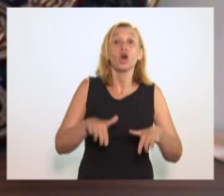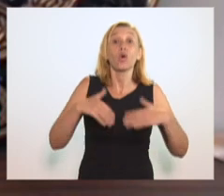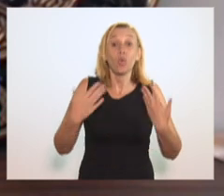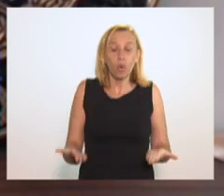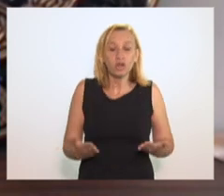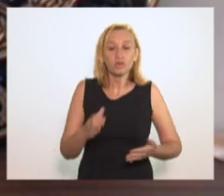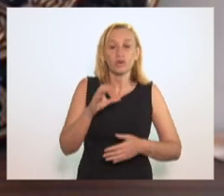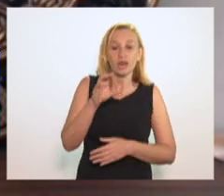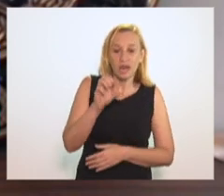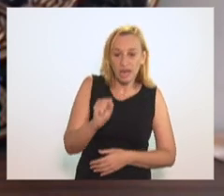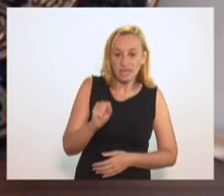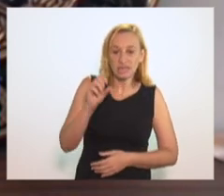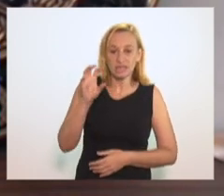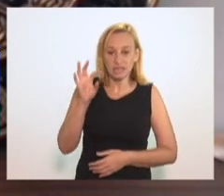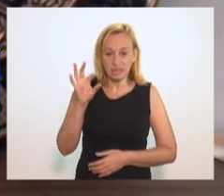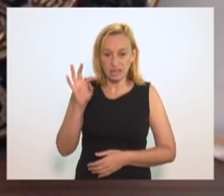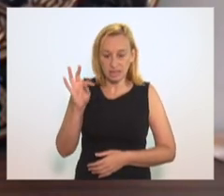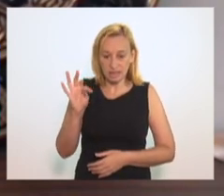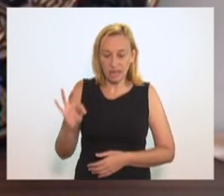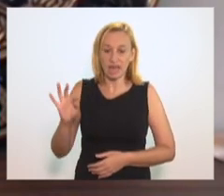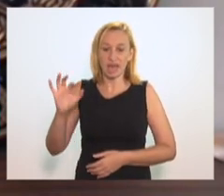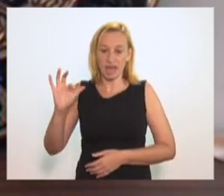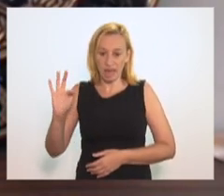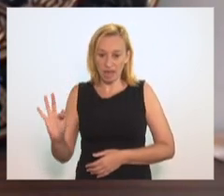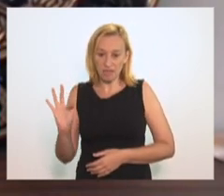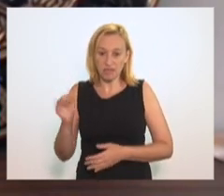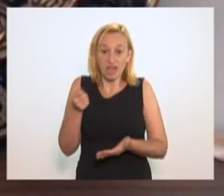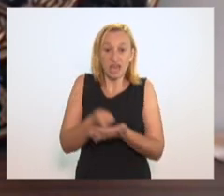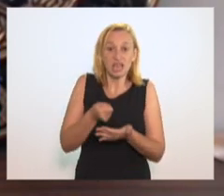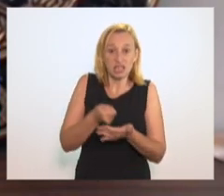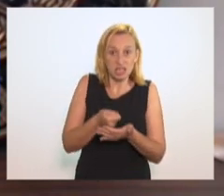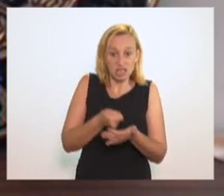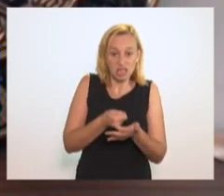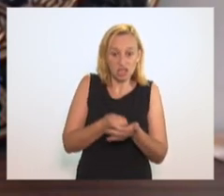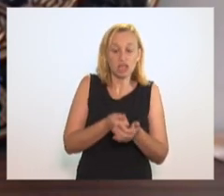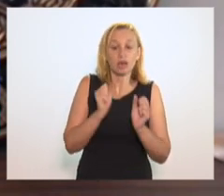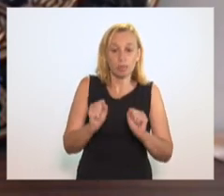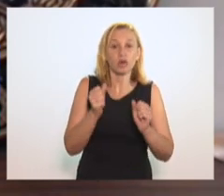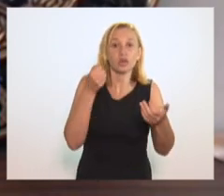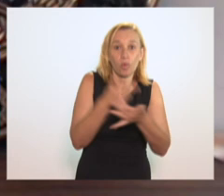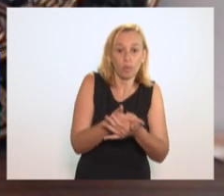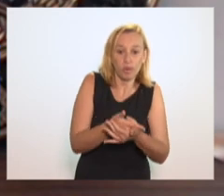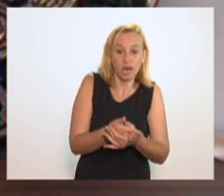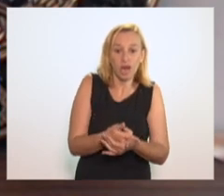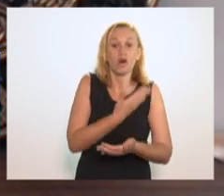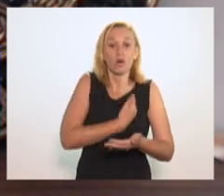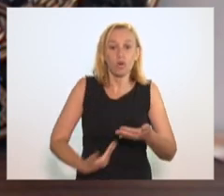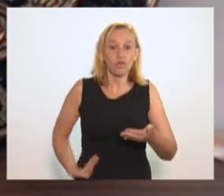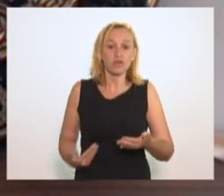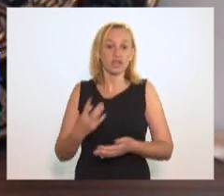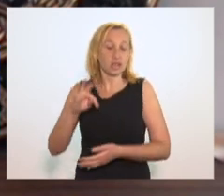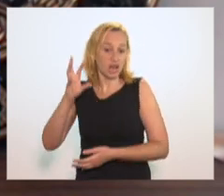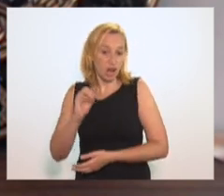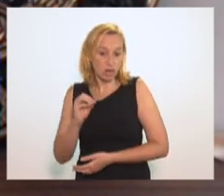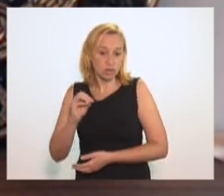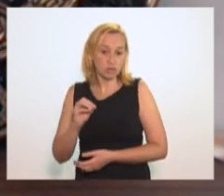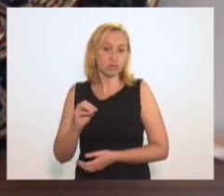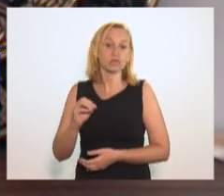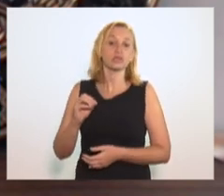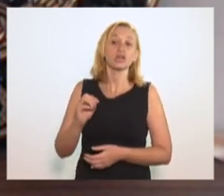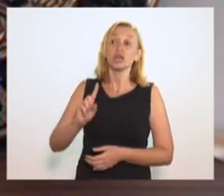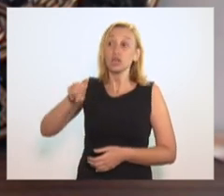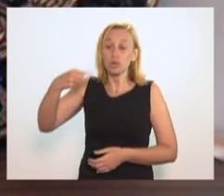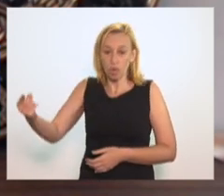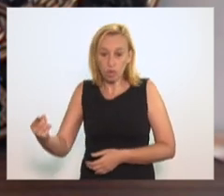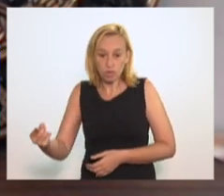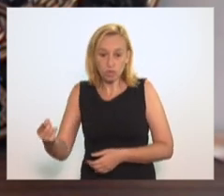STF decide que os municípios e os estados podem também comprar o governador Cláudio Castro assim como outros municípios